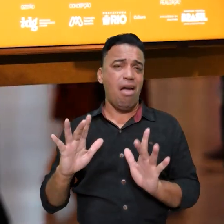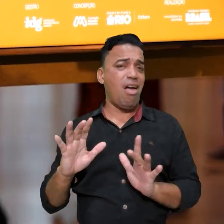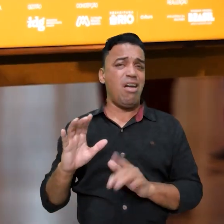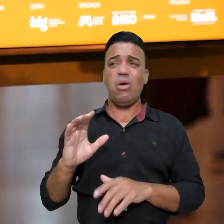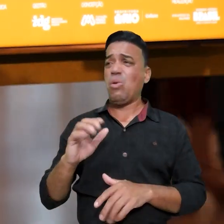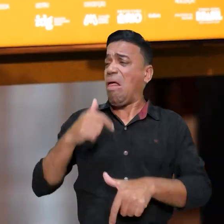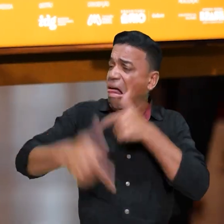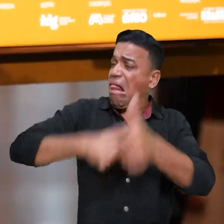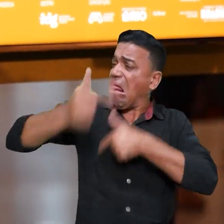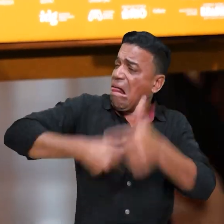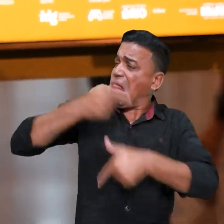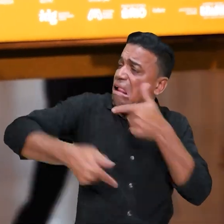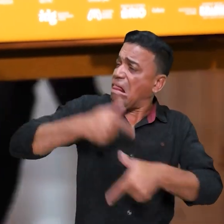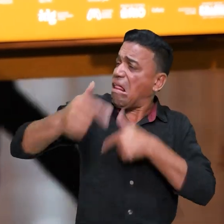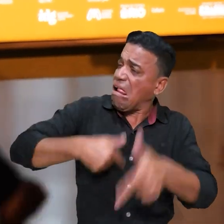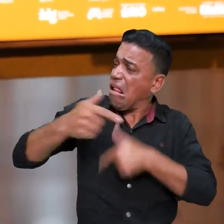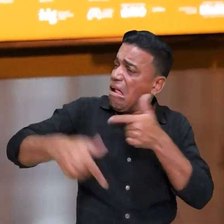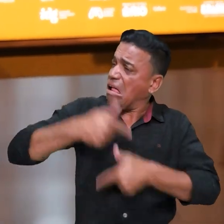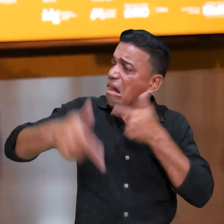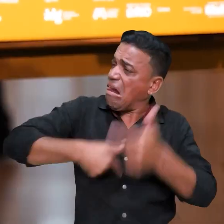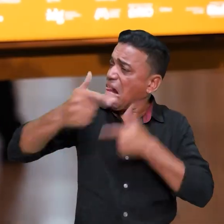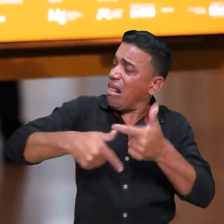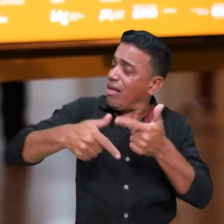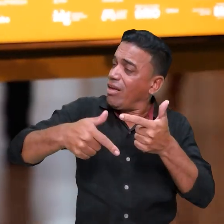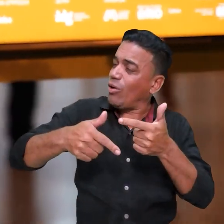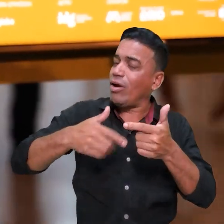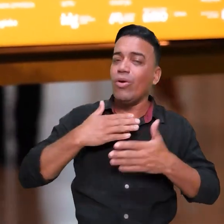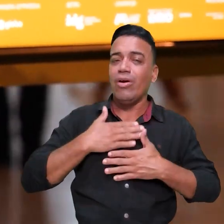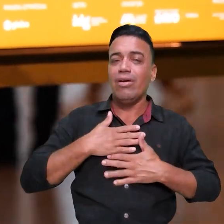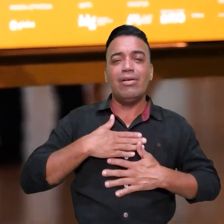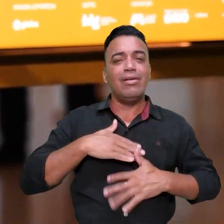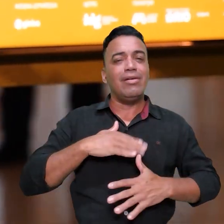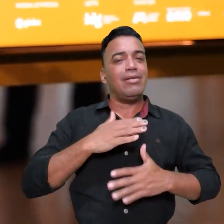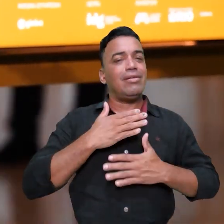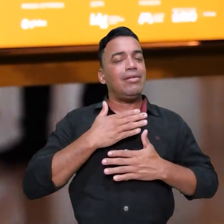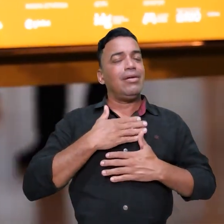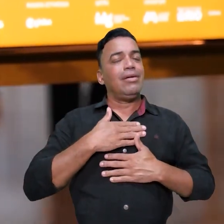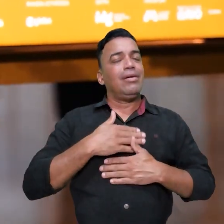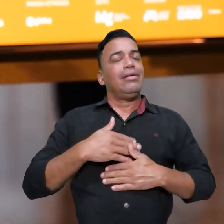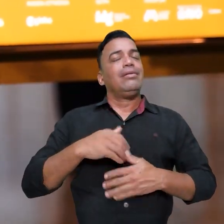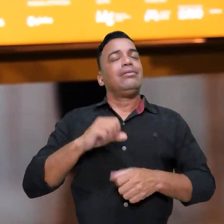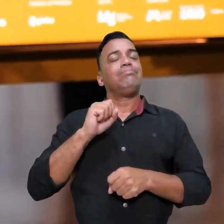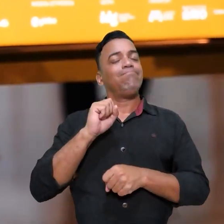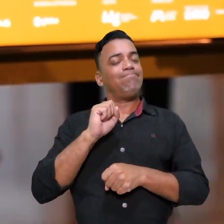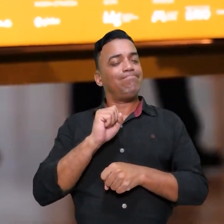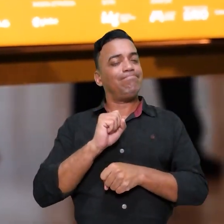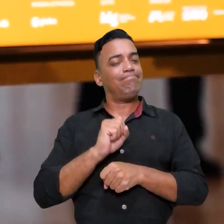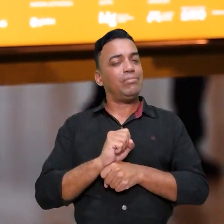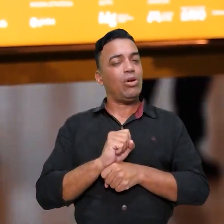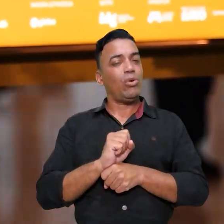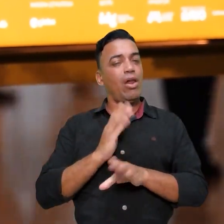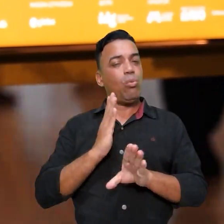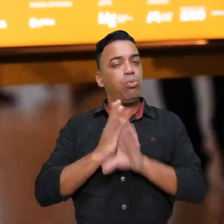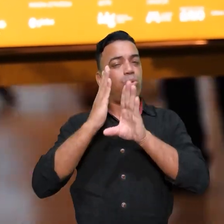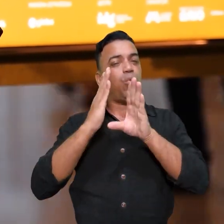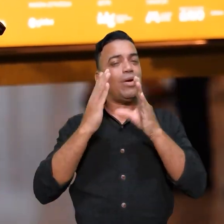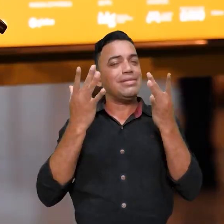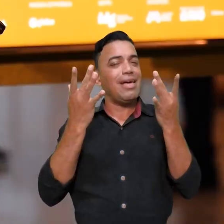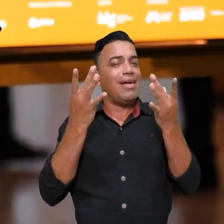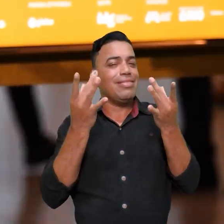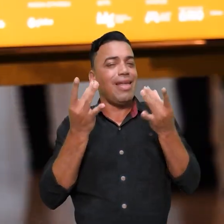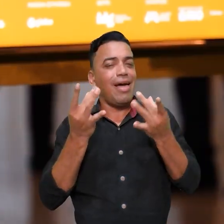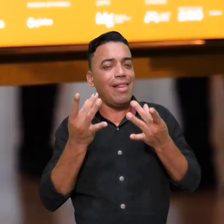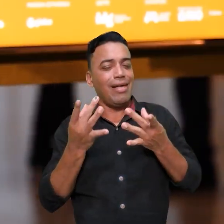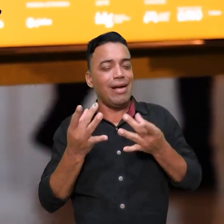acelerar dessa forma, eu quero desacelerar, eu quero parar, eu quero achar essa